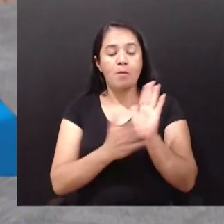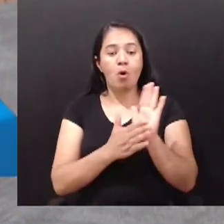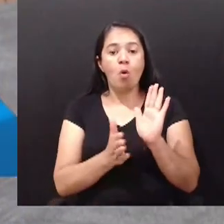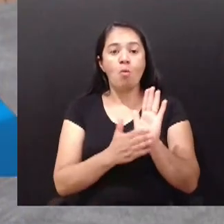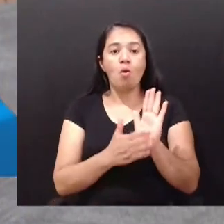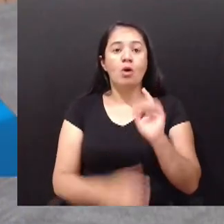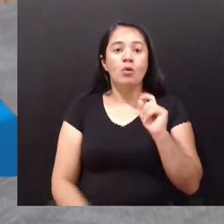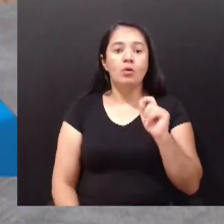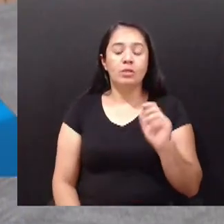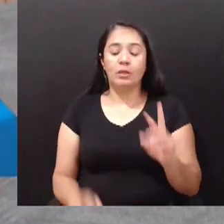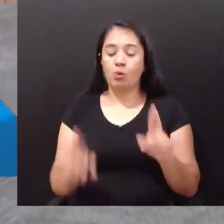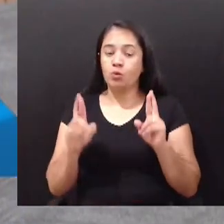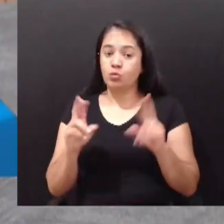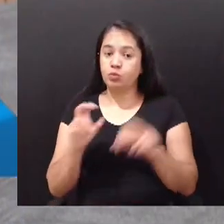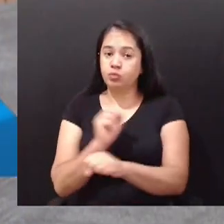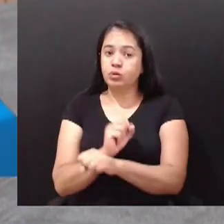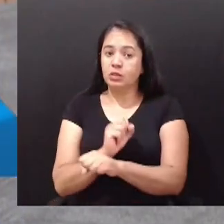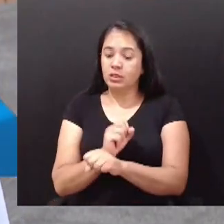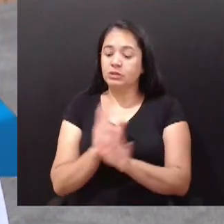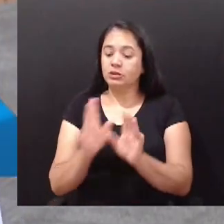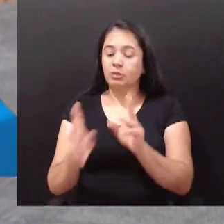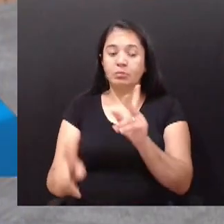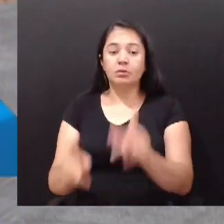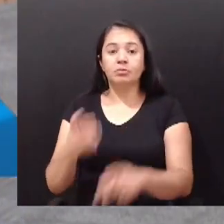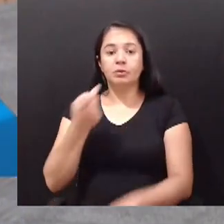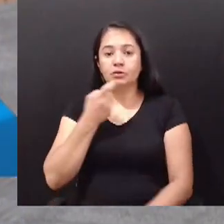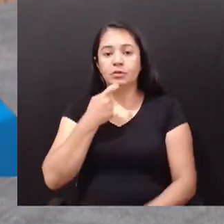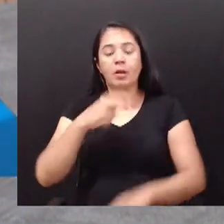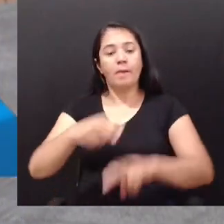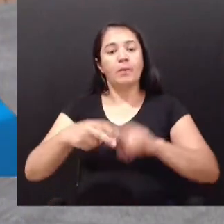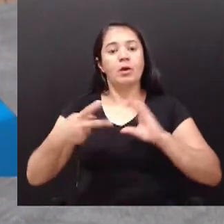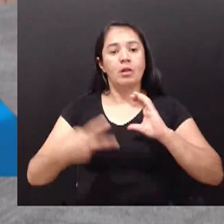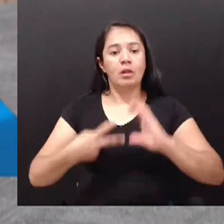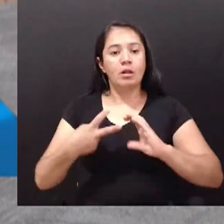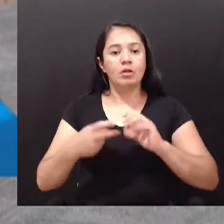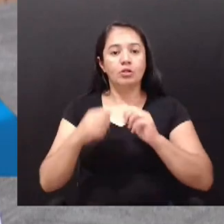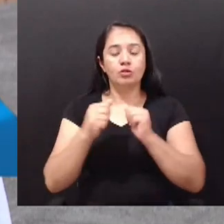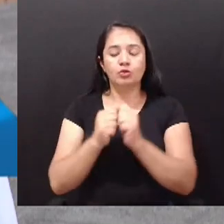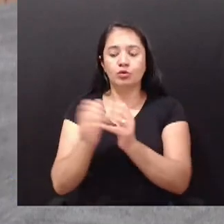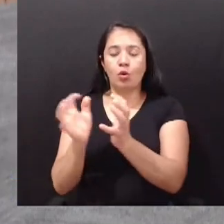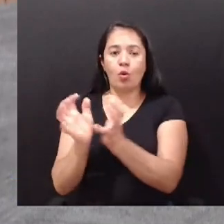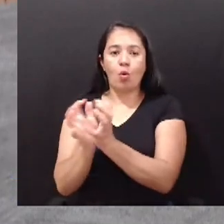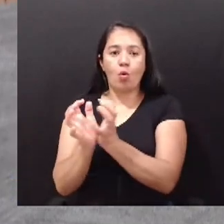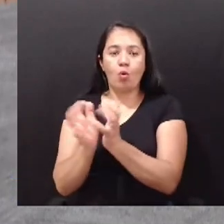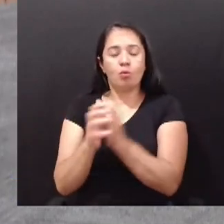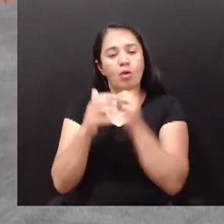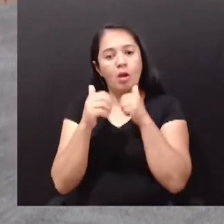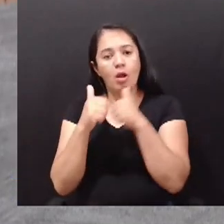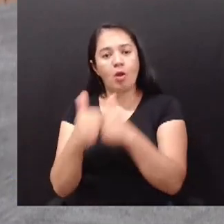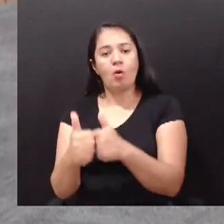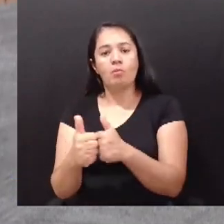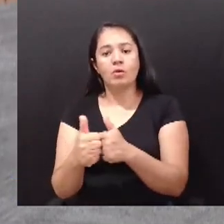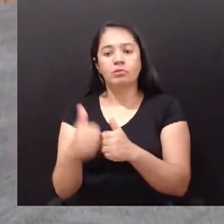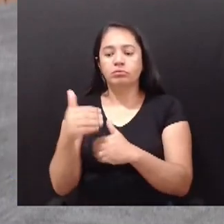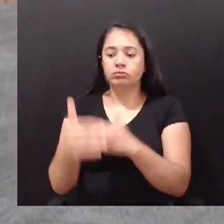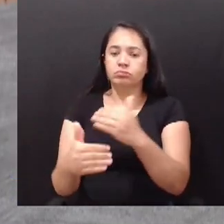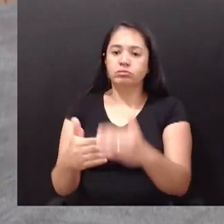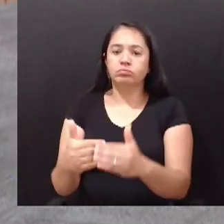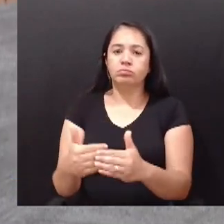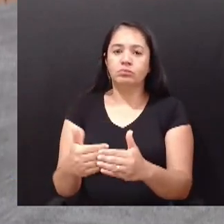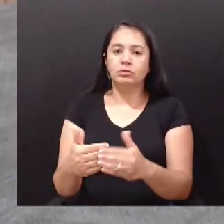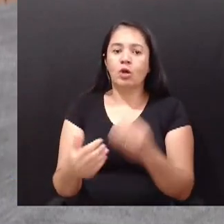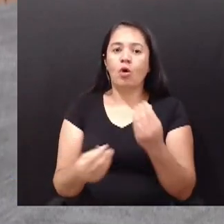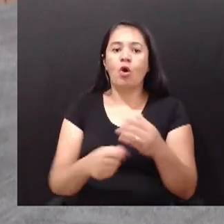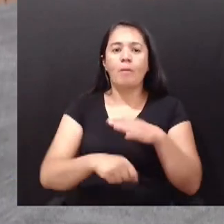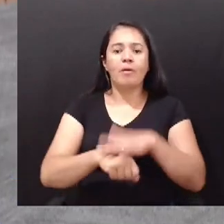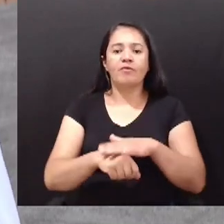pelo cidadão, então é importante que a Câmara Municipal, através da comissão, acompanhe passo a passo. Não tem como fazer obras dessa